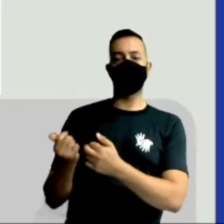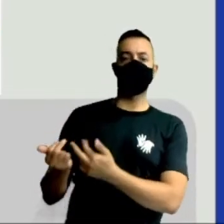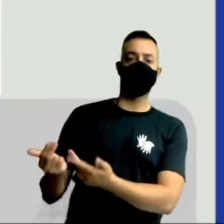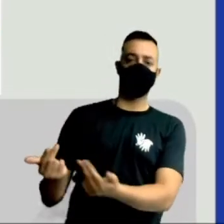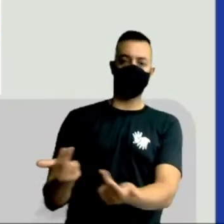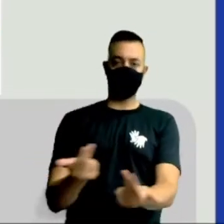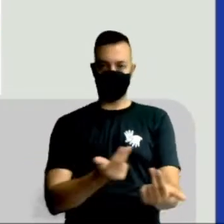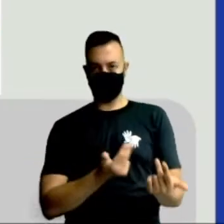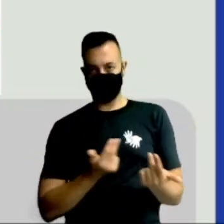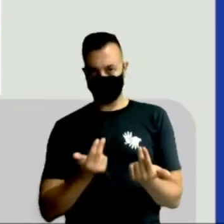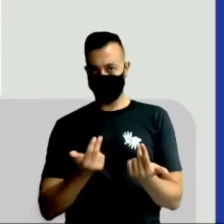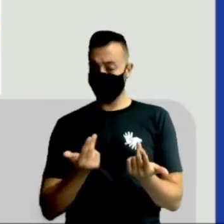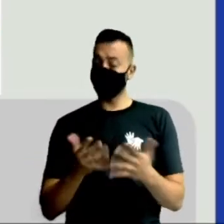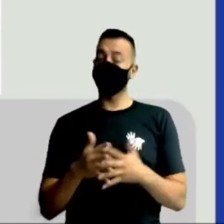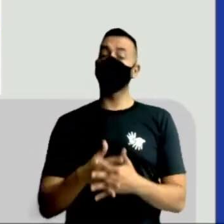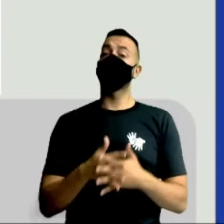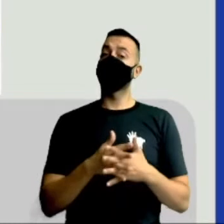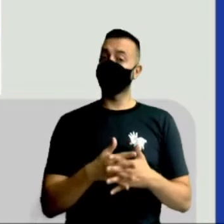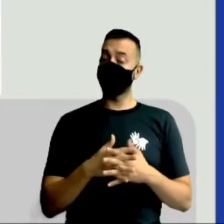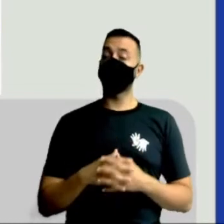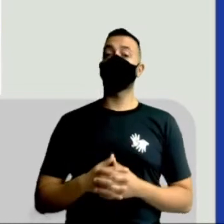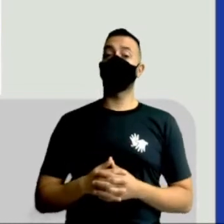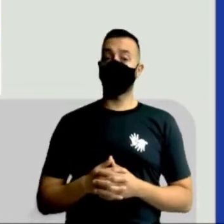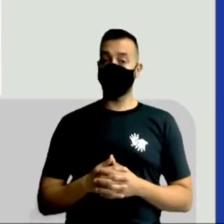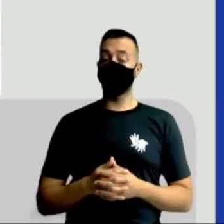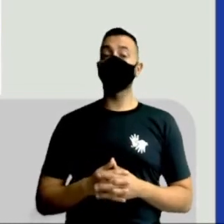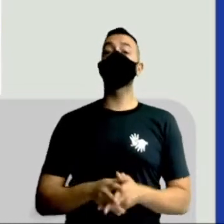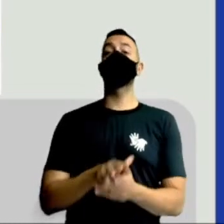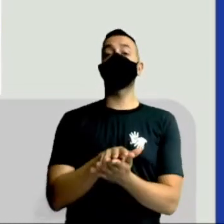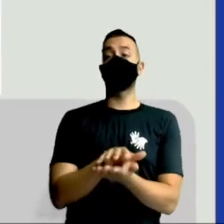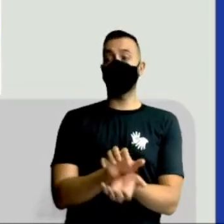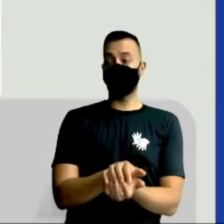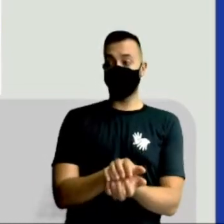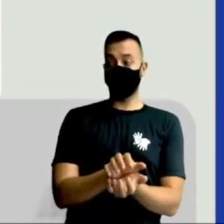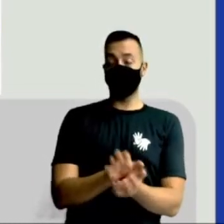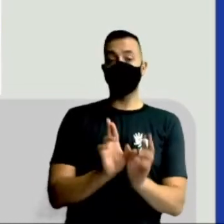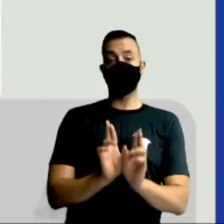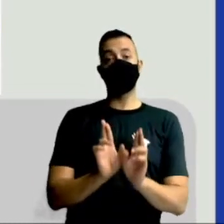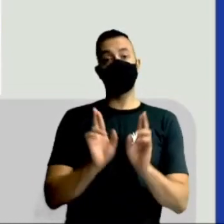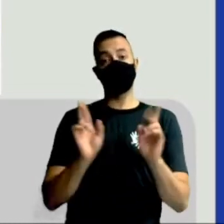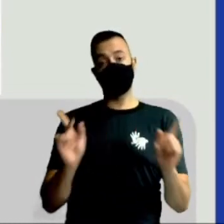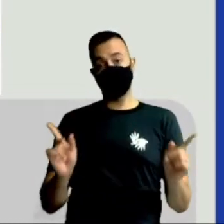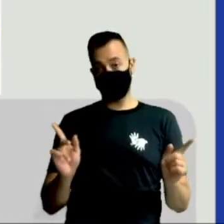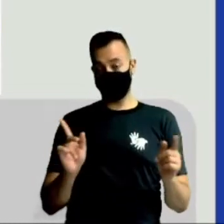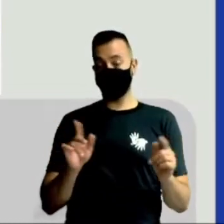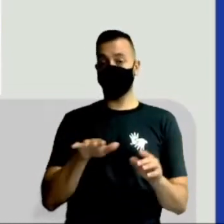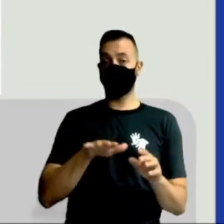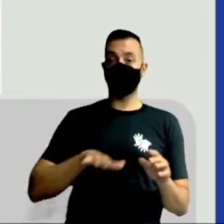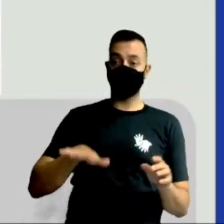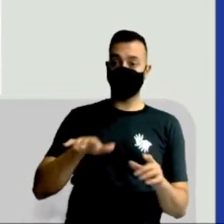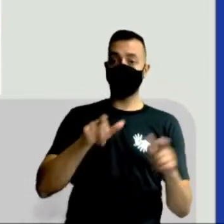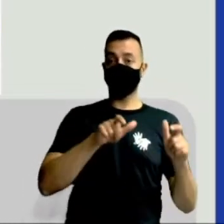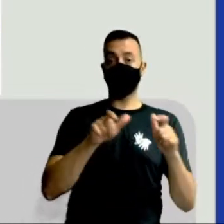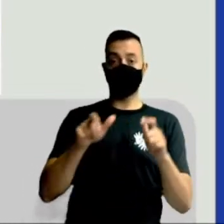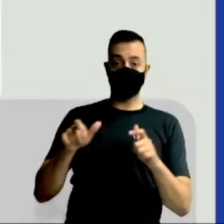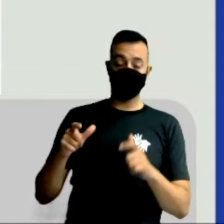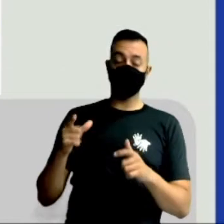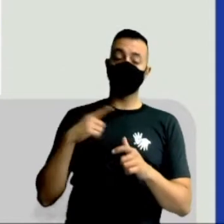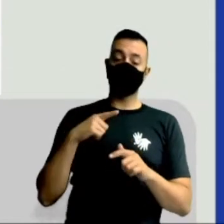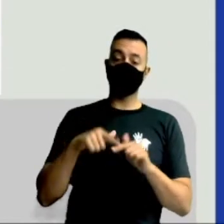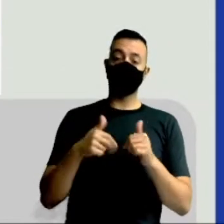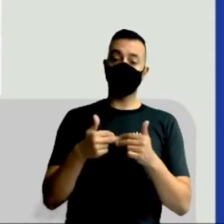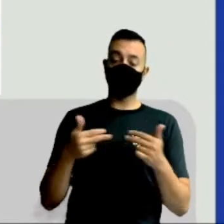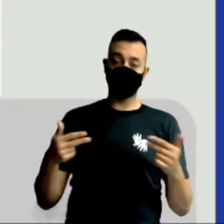coisas? Seria muito complicado, não? Em Pernambuco, as diferentes mesorregiões produzem